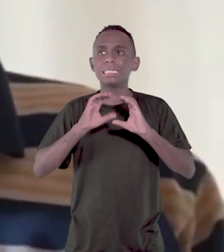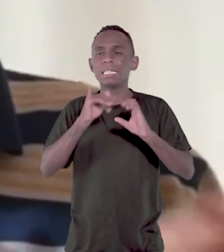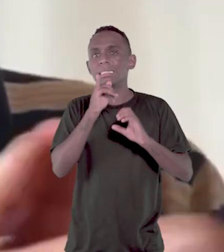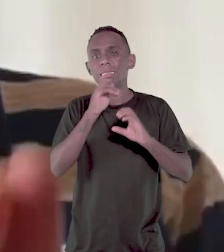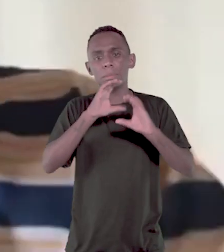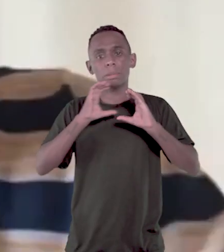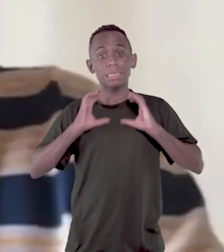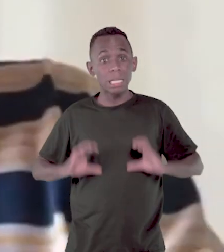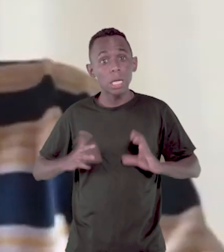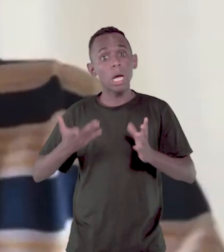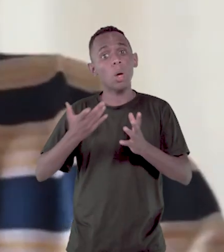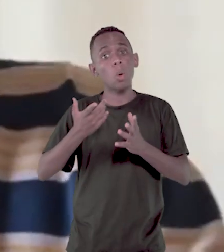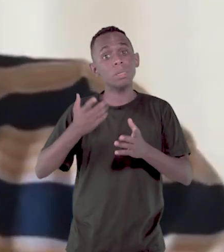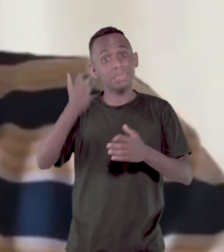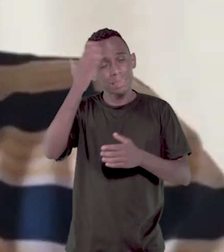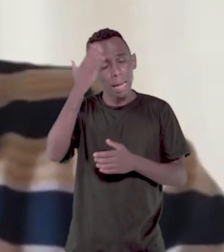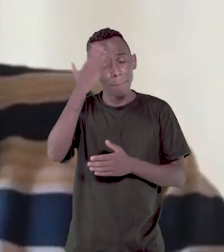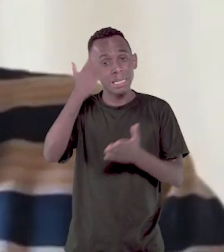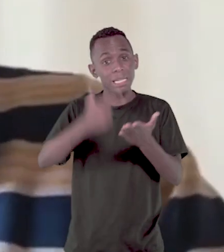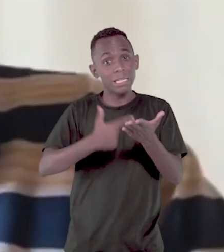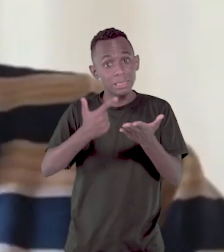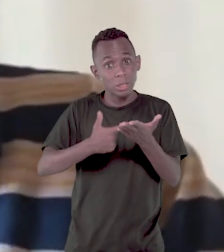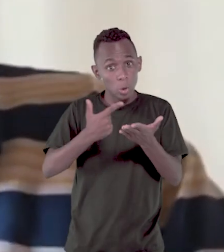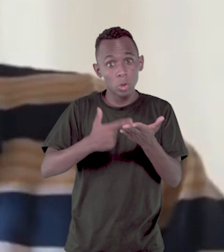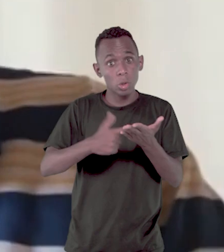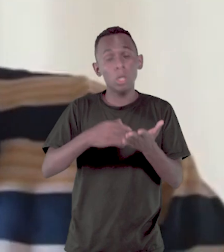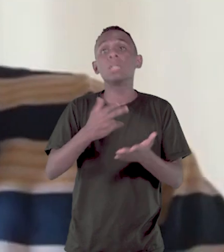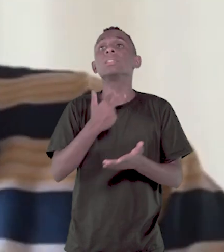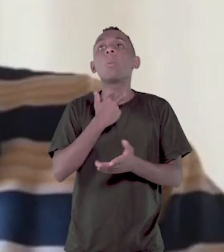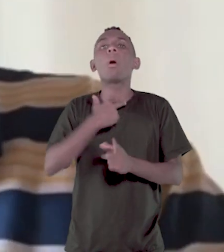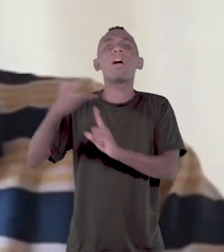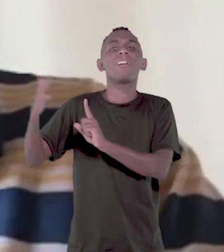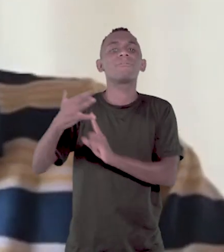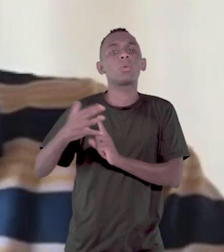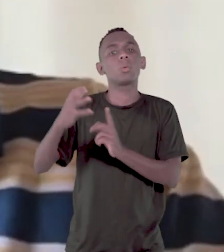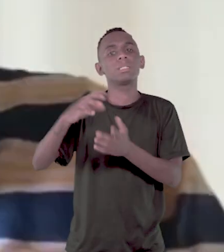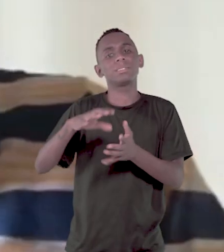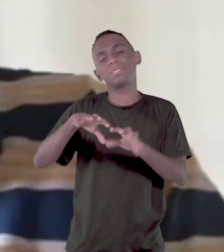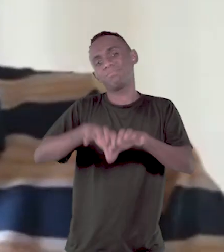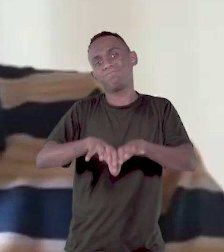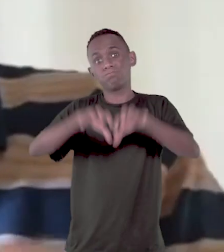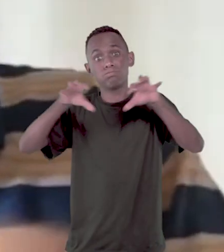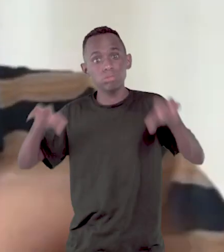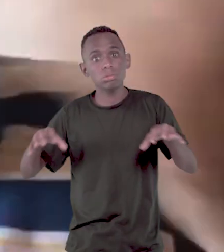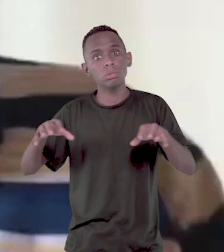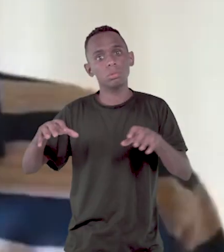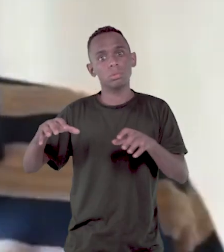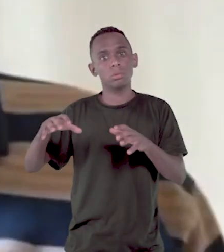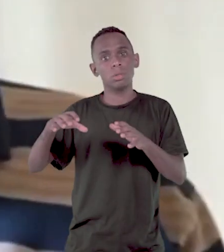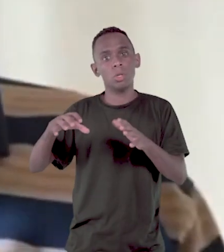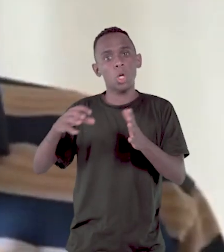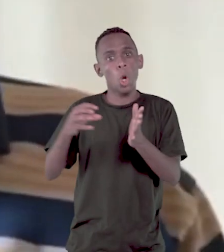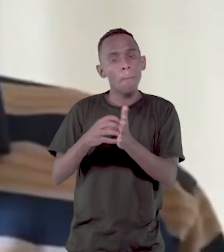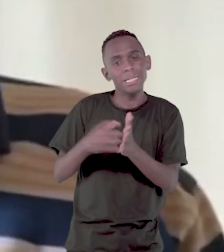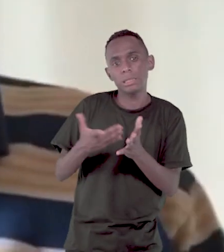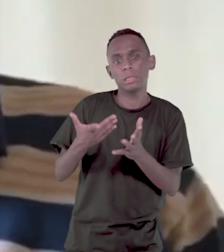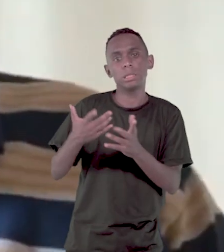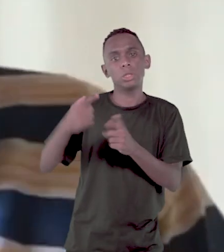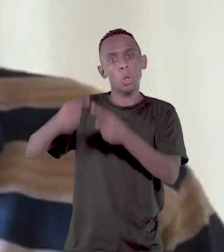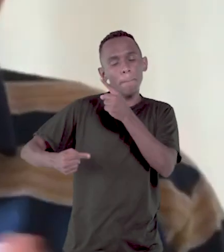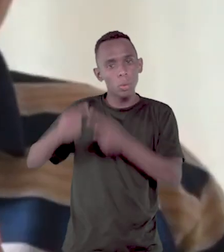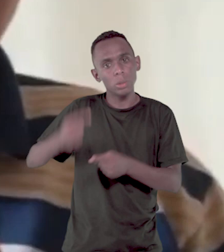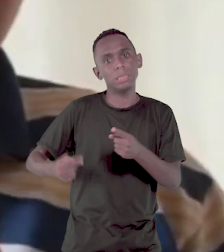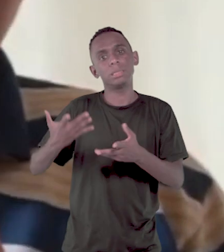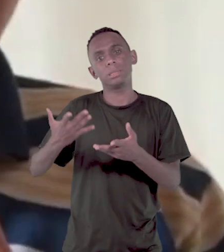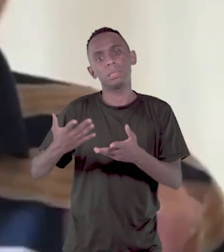cidadão, mas, ao mesmo tempo, você saber que literatura ela tem que ultrapassar, ela tem que transcender